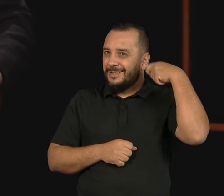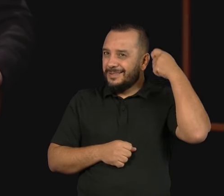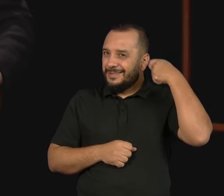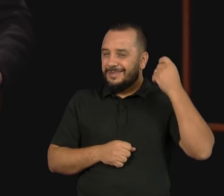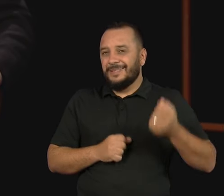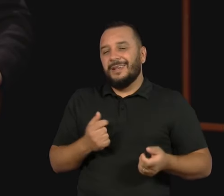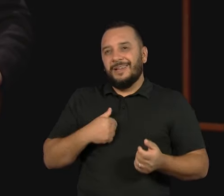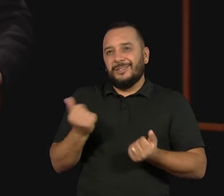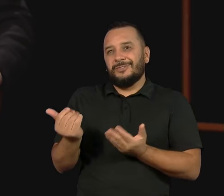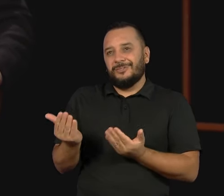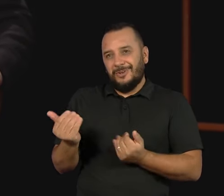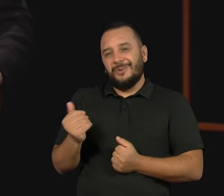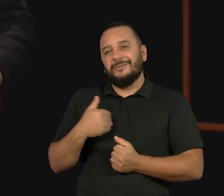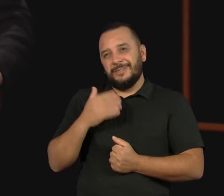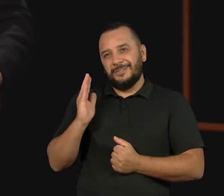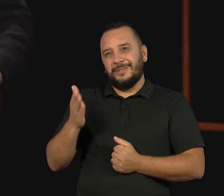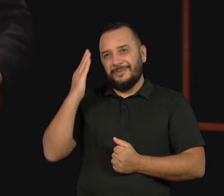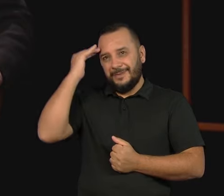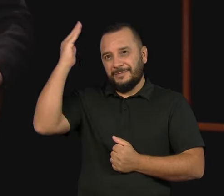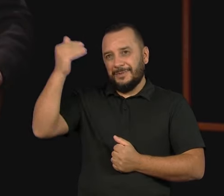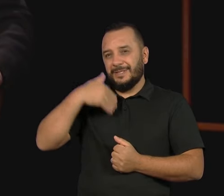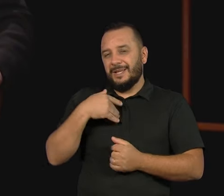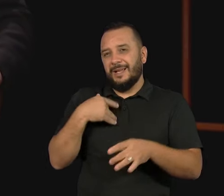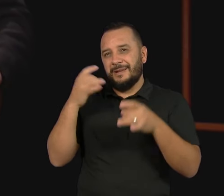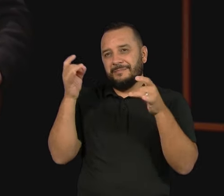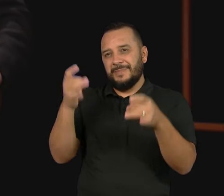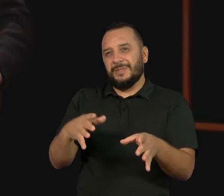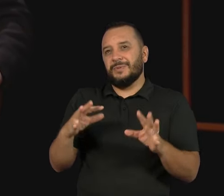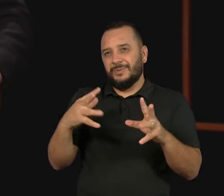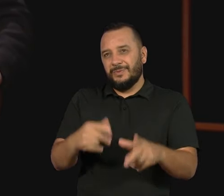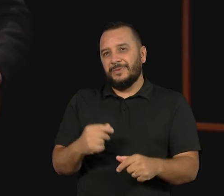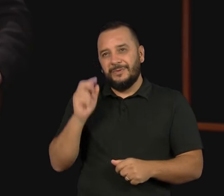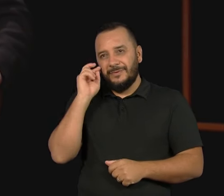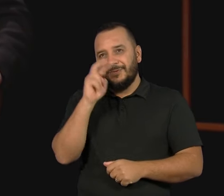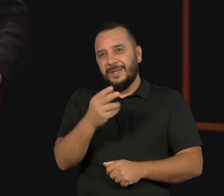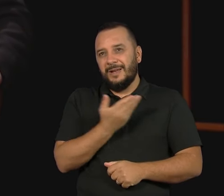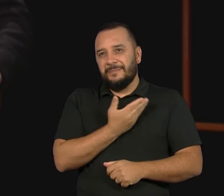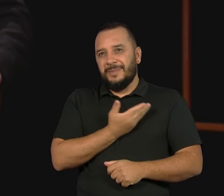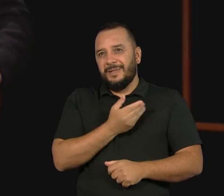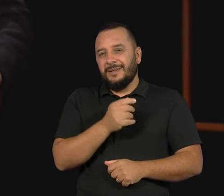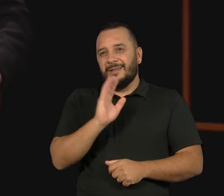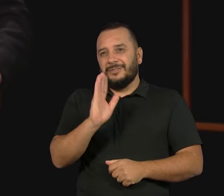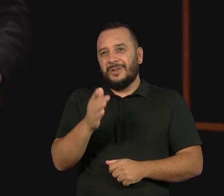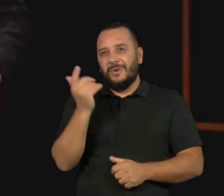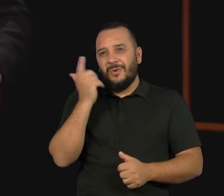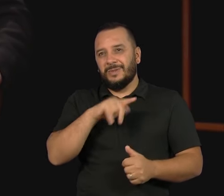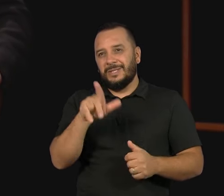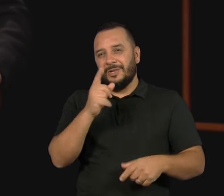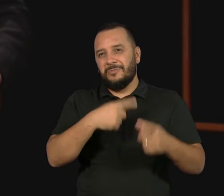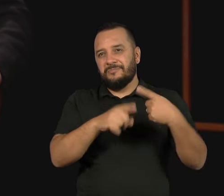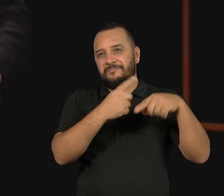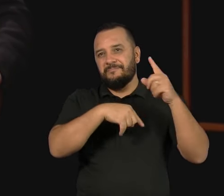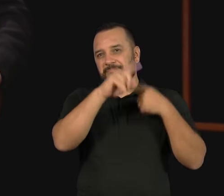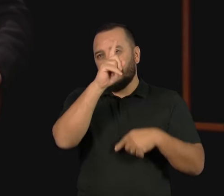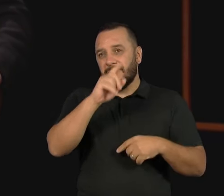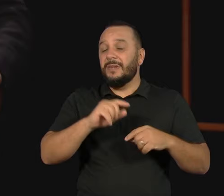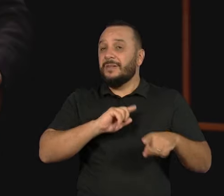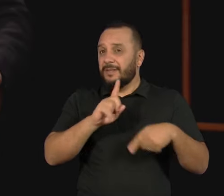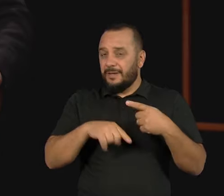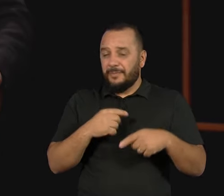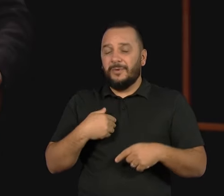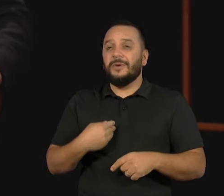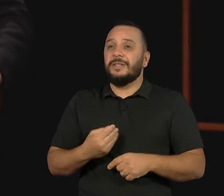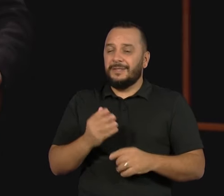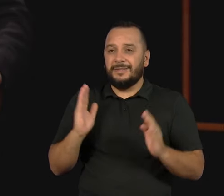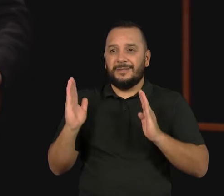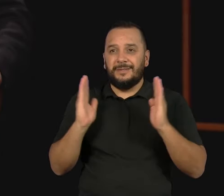a jovem estrela e tinha abandonado e via muitas colegas indo em frente. E depois ela teve a segunda fase da